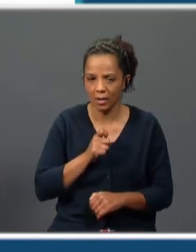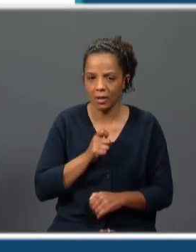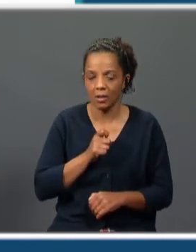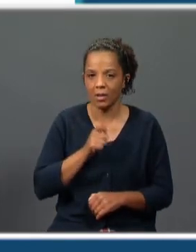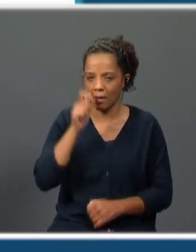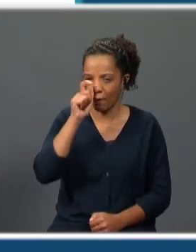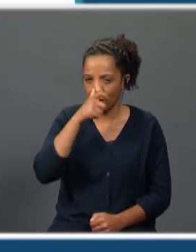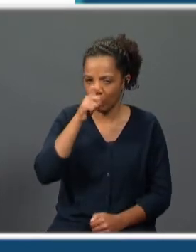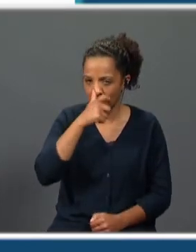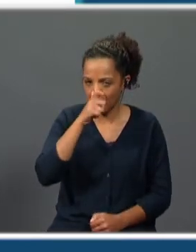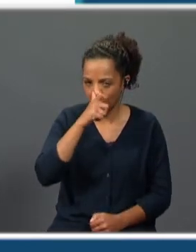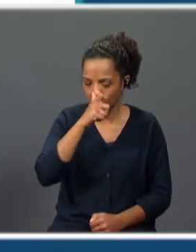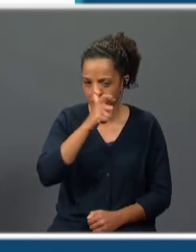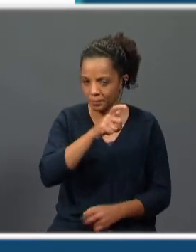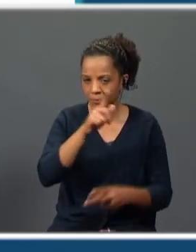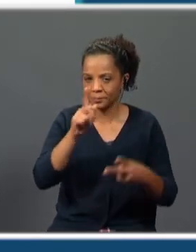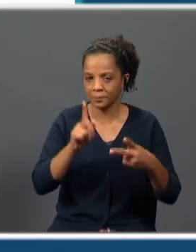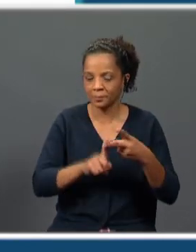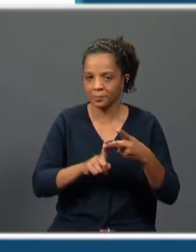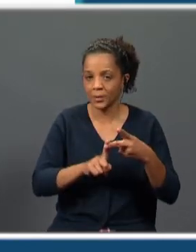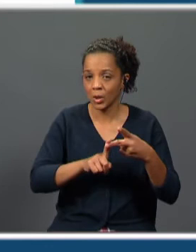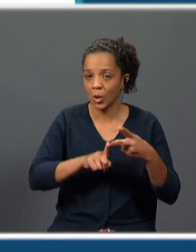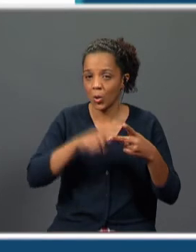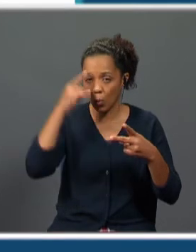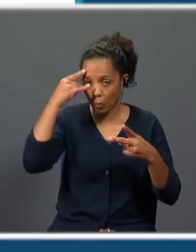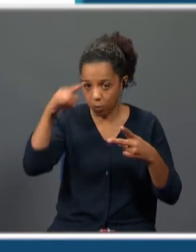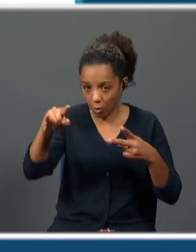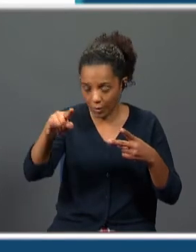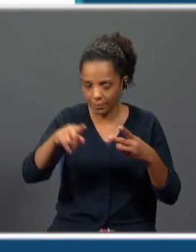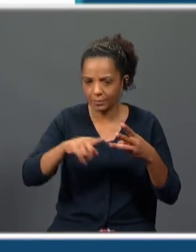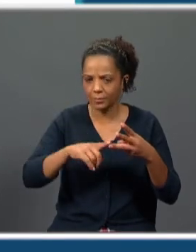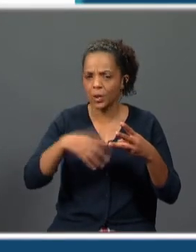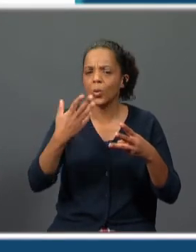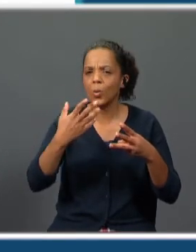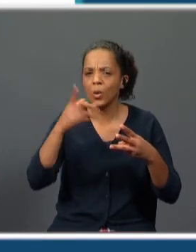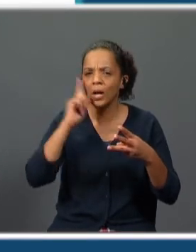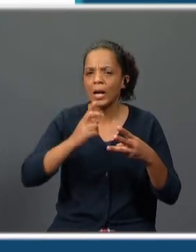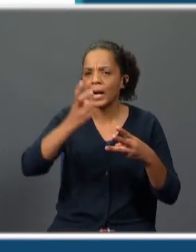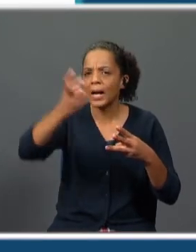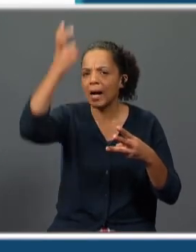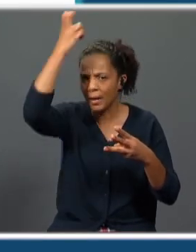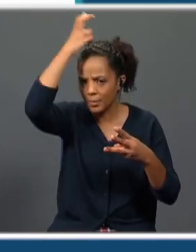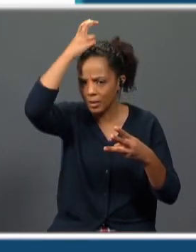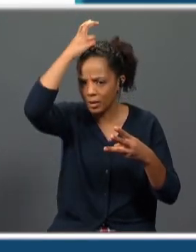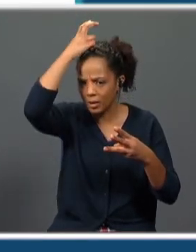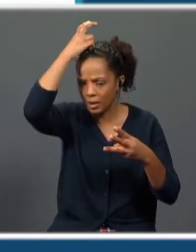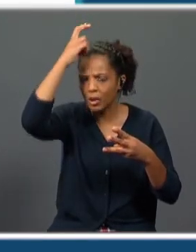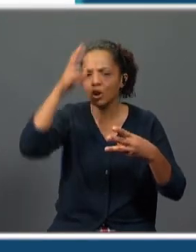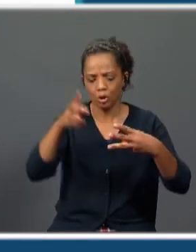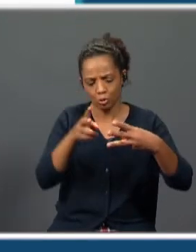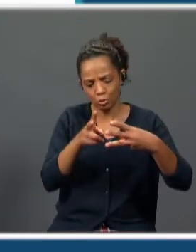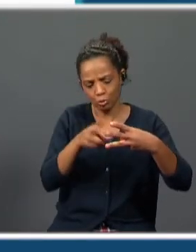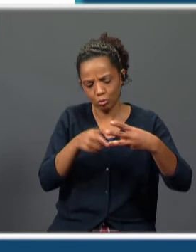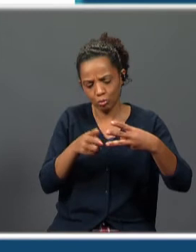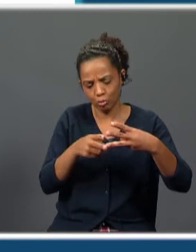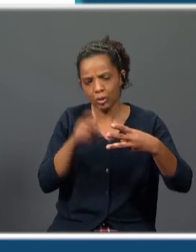A formiga Rabiga, o boi ou a cabra cabrez? Qual destes três é que entrou em